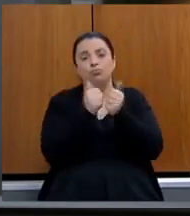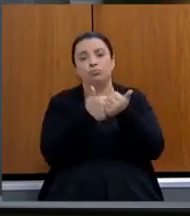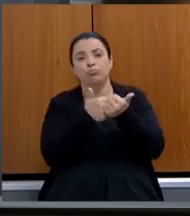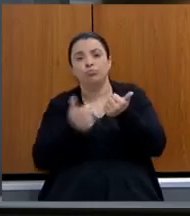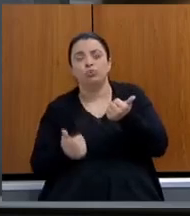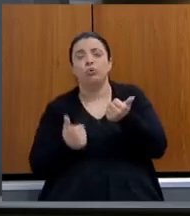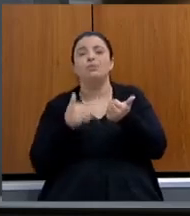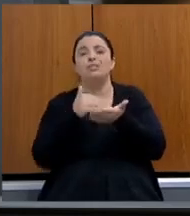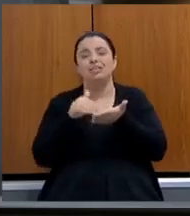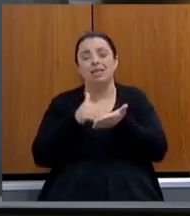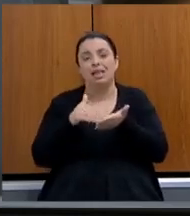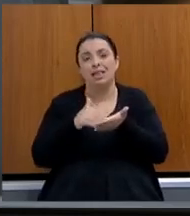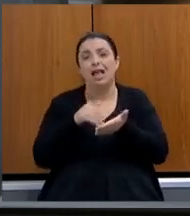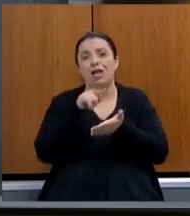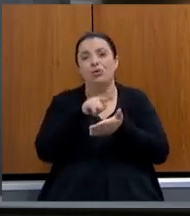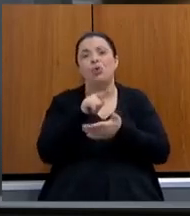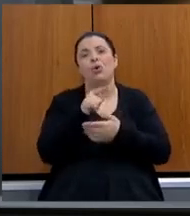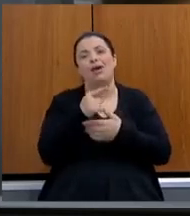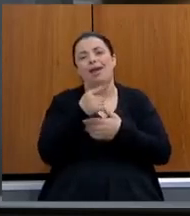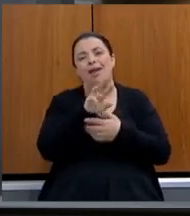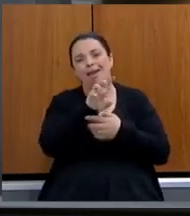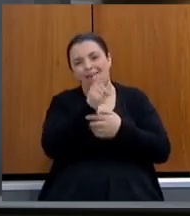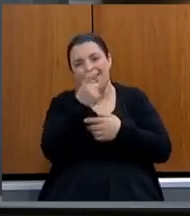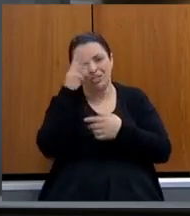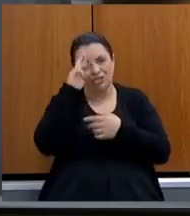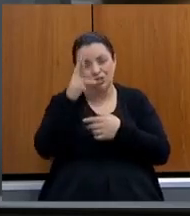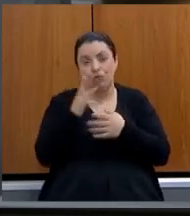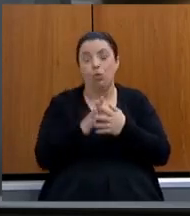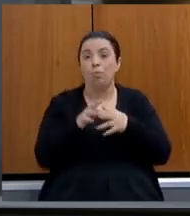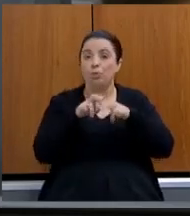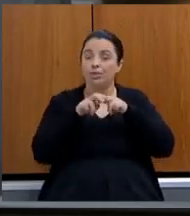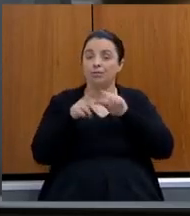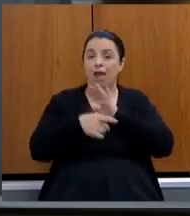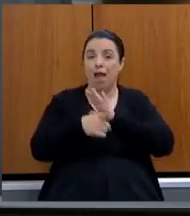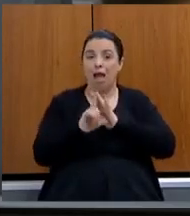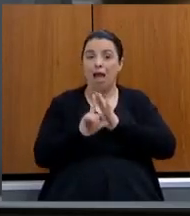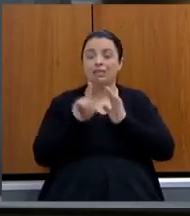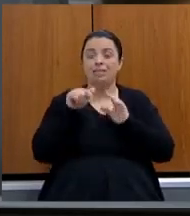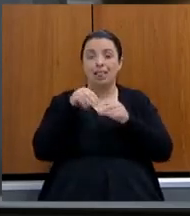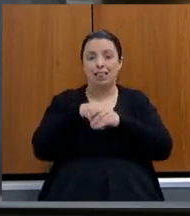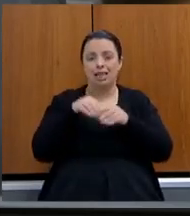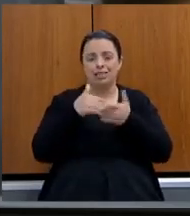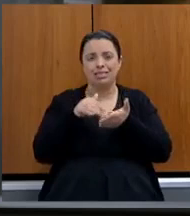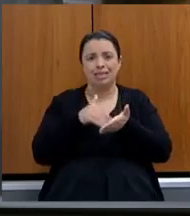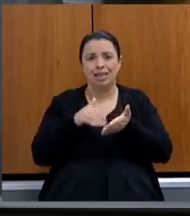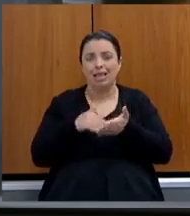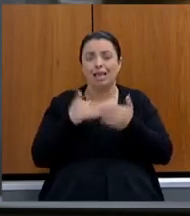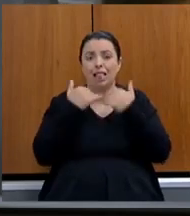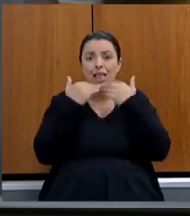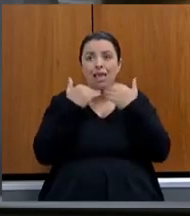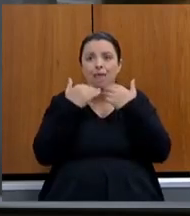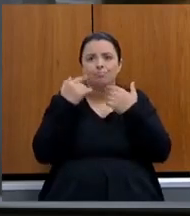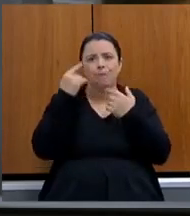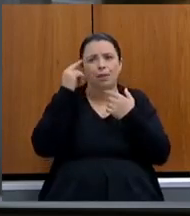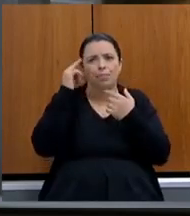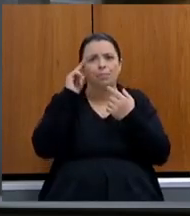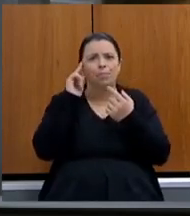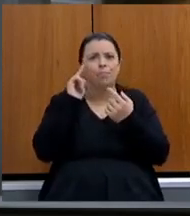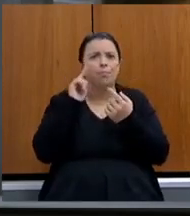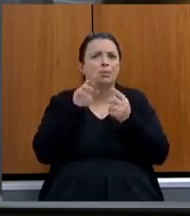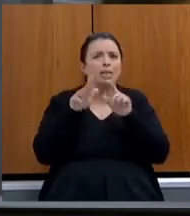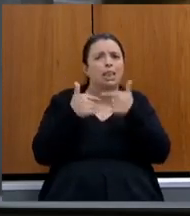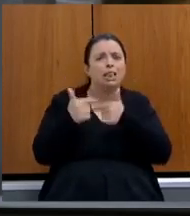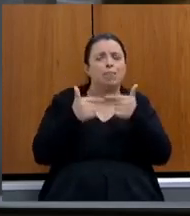porque essa rede Essa secretaria não tinha cabeça de diretor né A gente trabalha para diretor conseguir trabalhar bem É